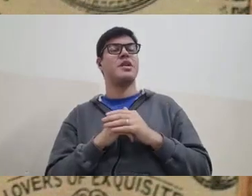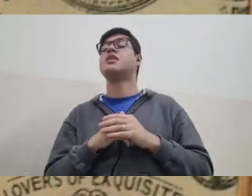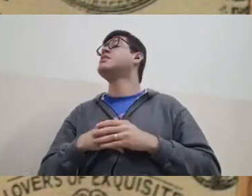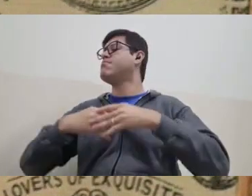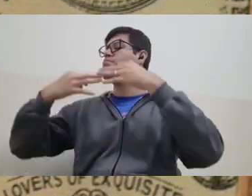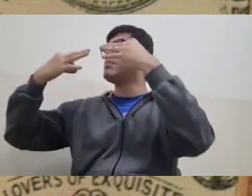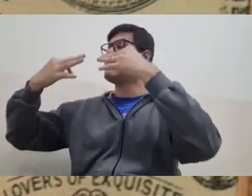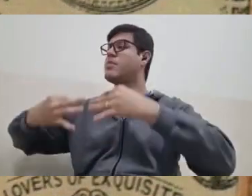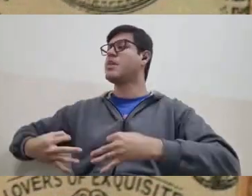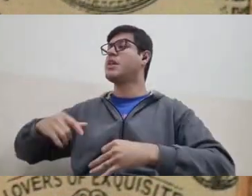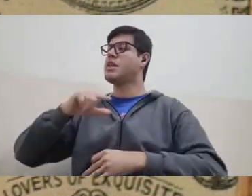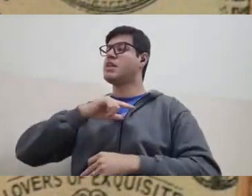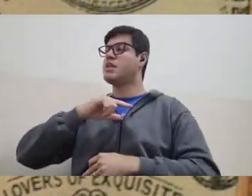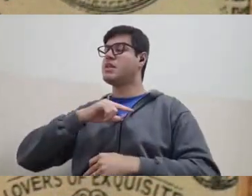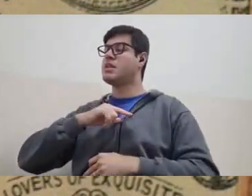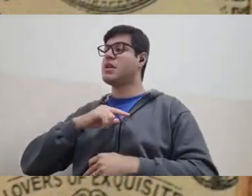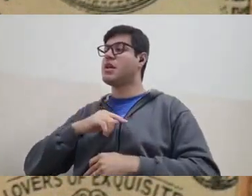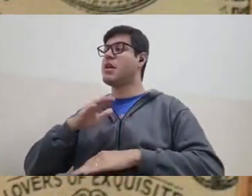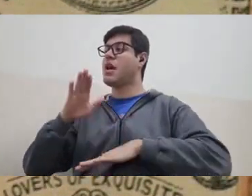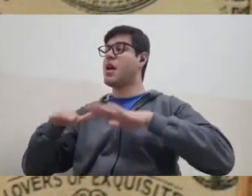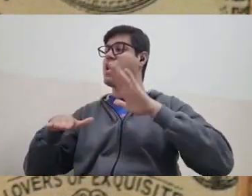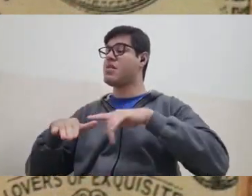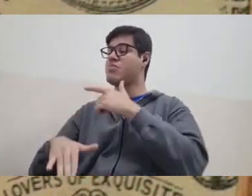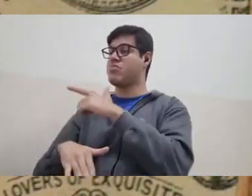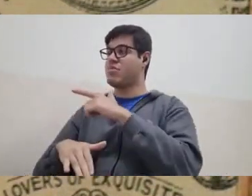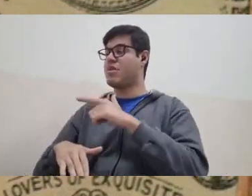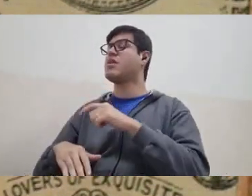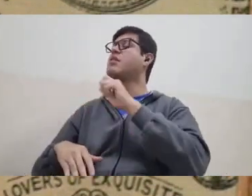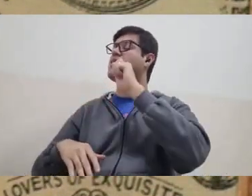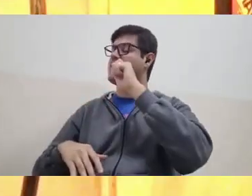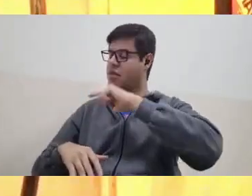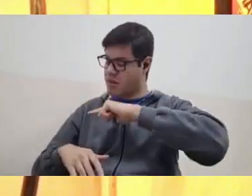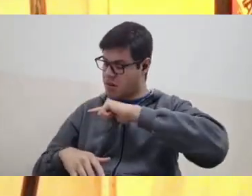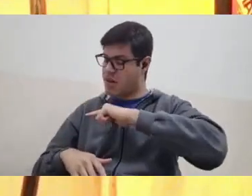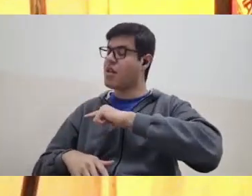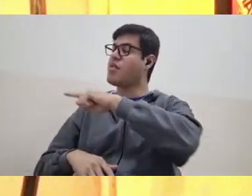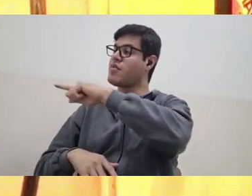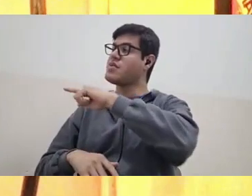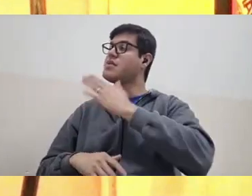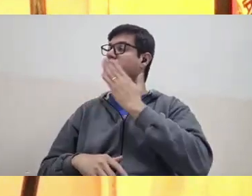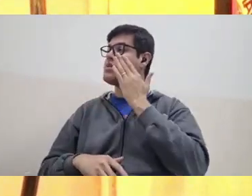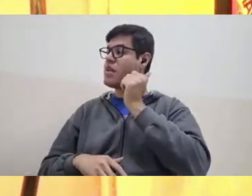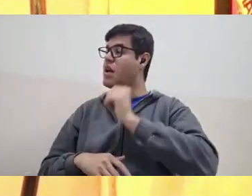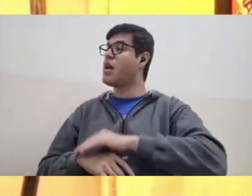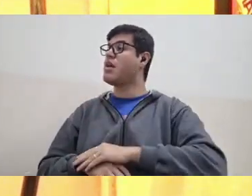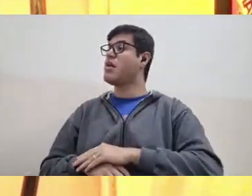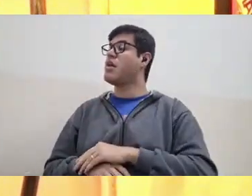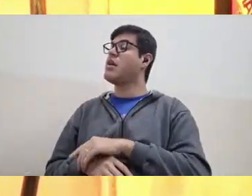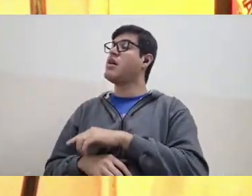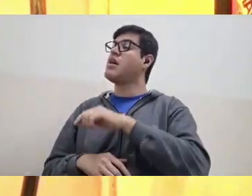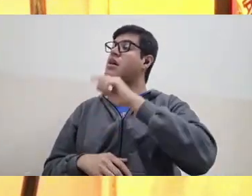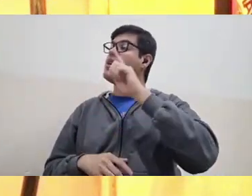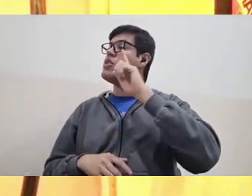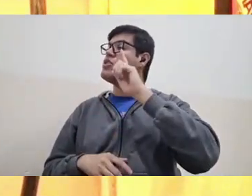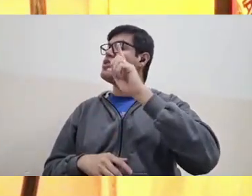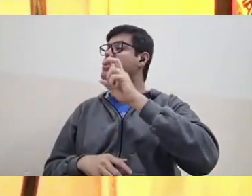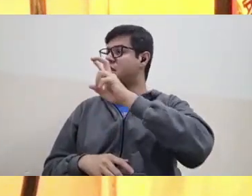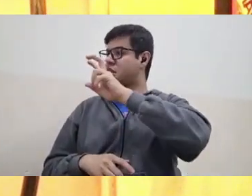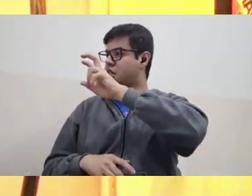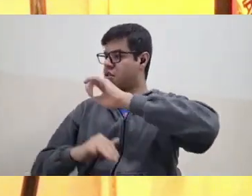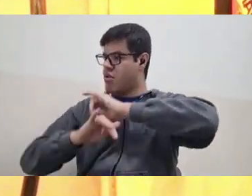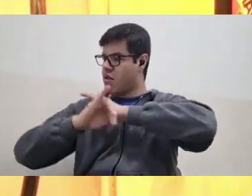honestidade honestidade tem jeito de falar que não tem e Dia das Mães esse ano são cinco